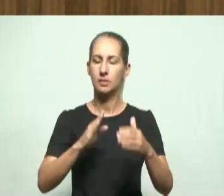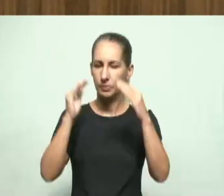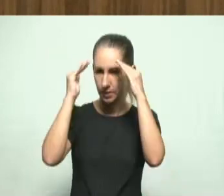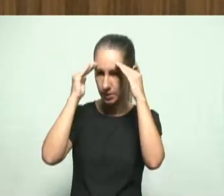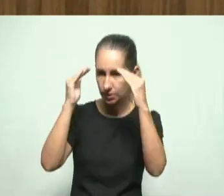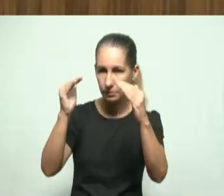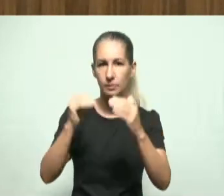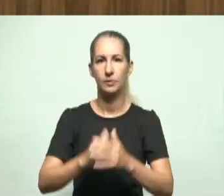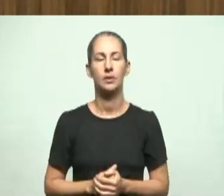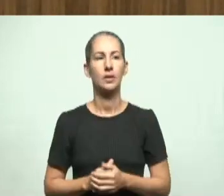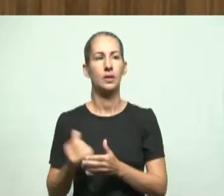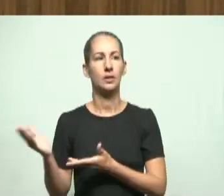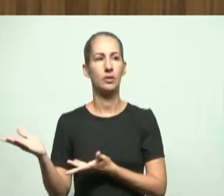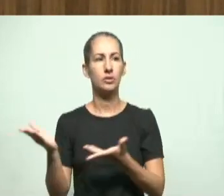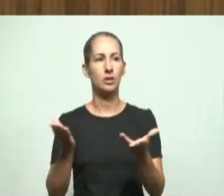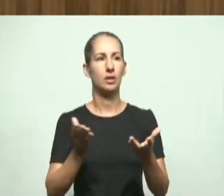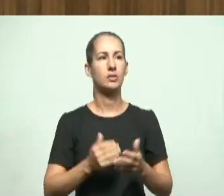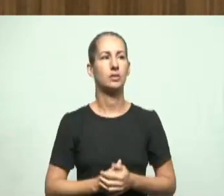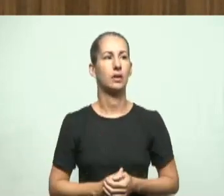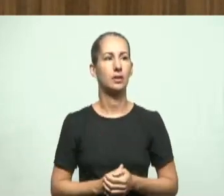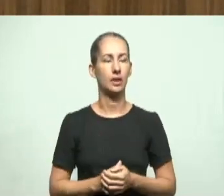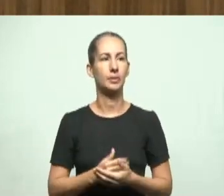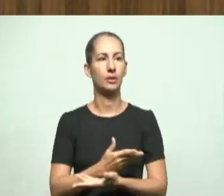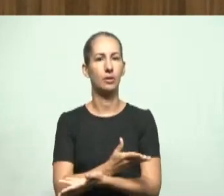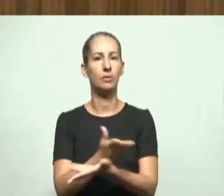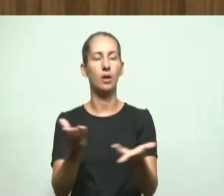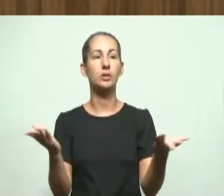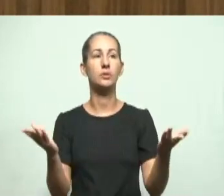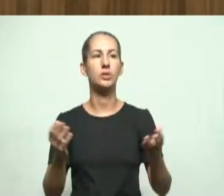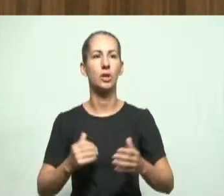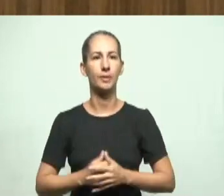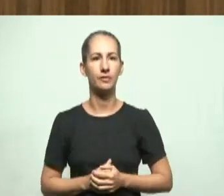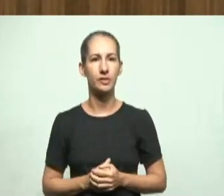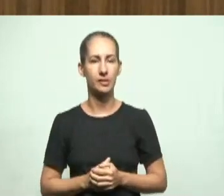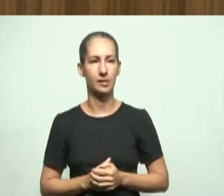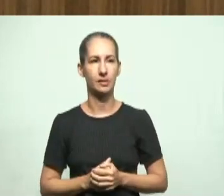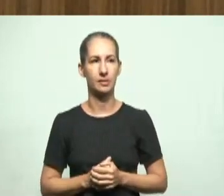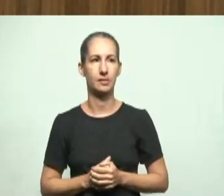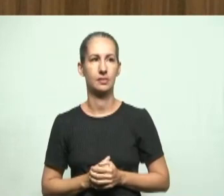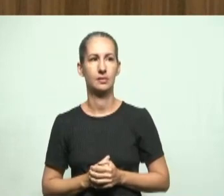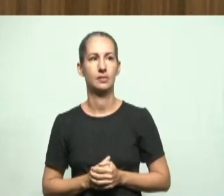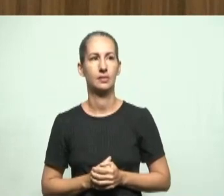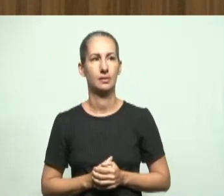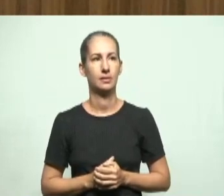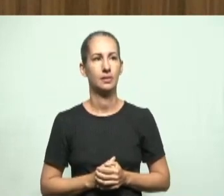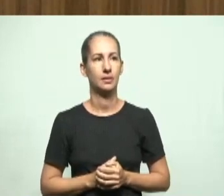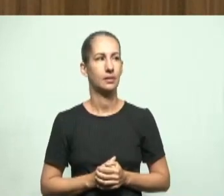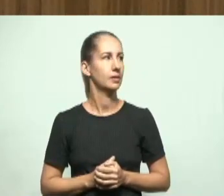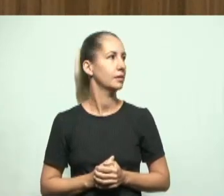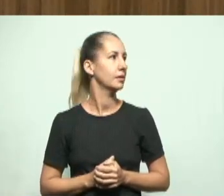Nós estamos vivendo um momento difícil, um momento de solidariedade, onde